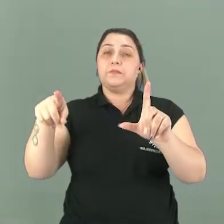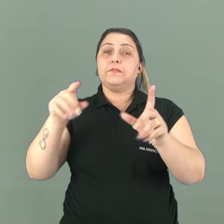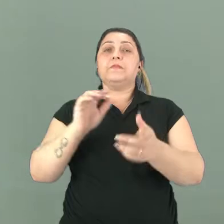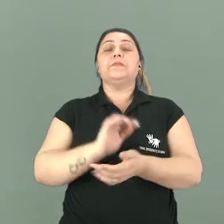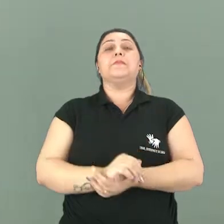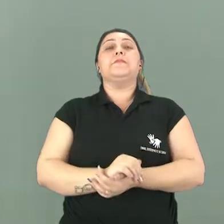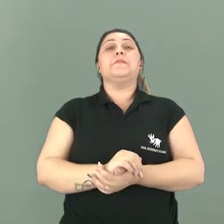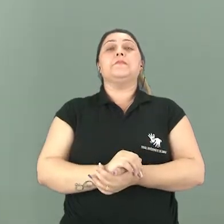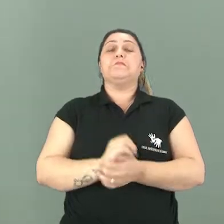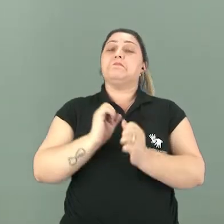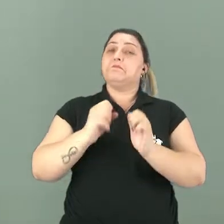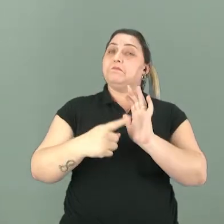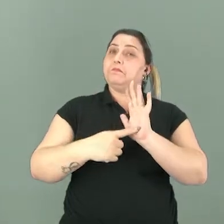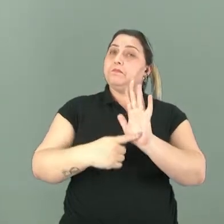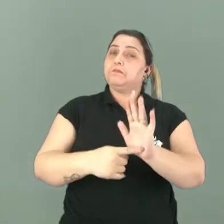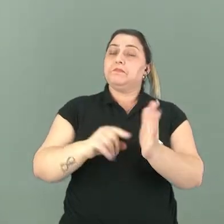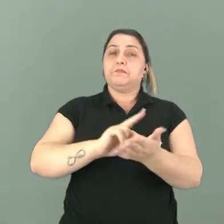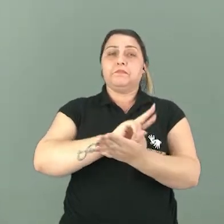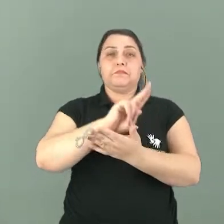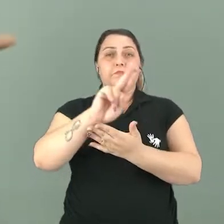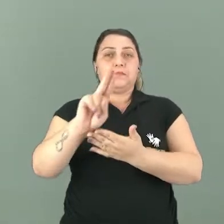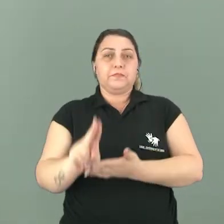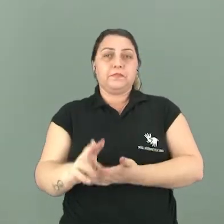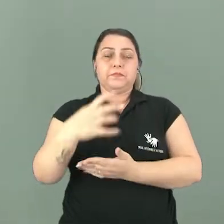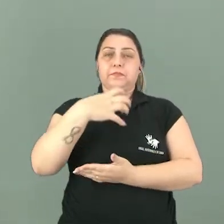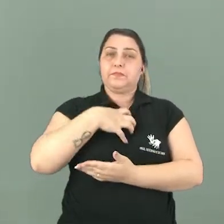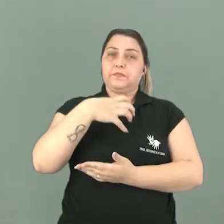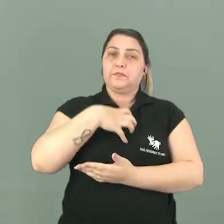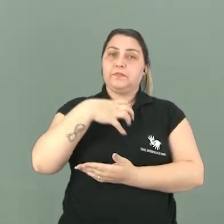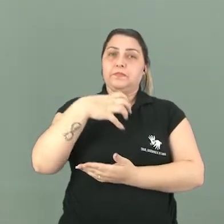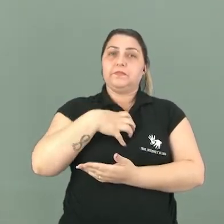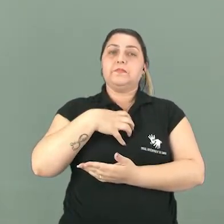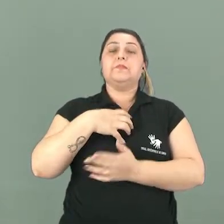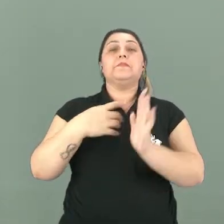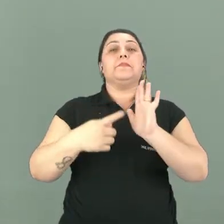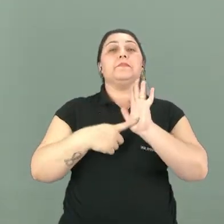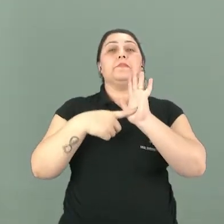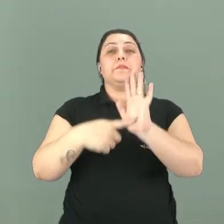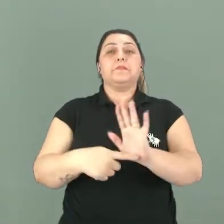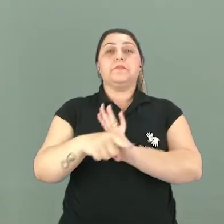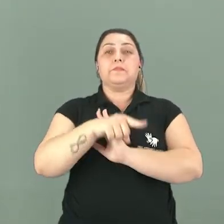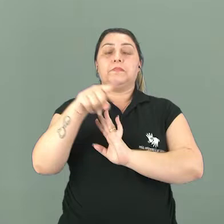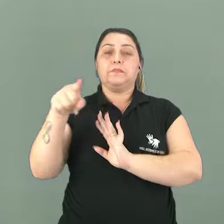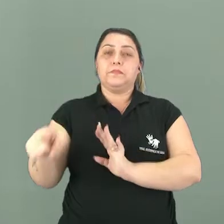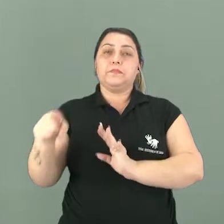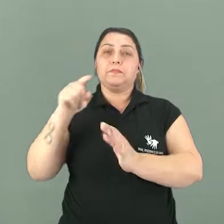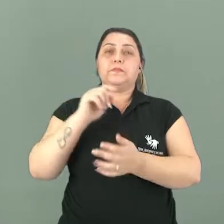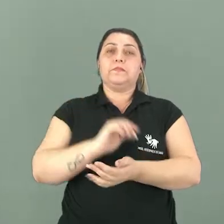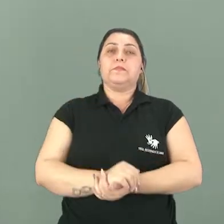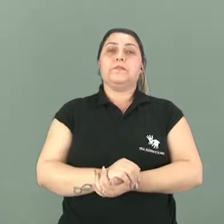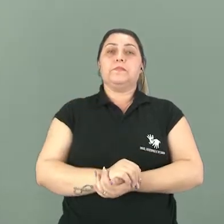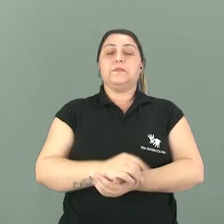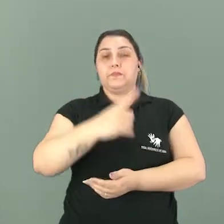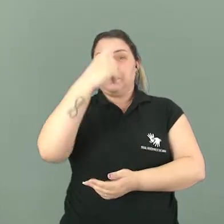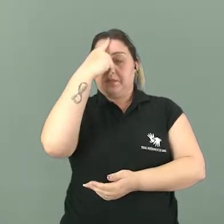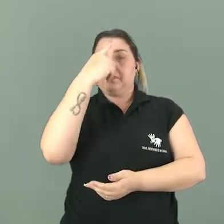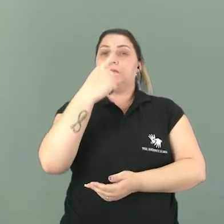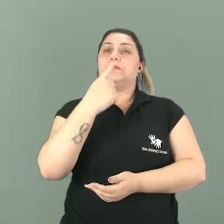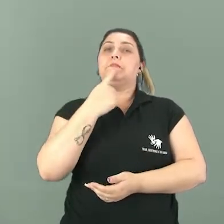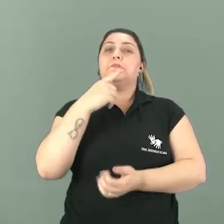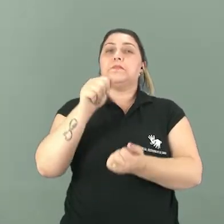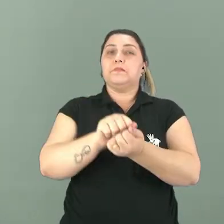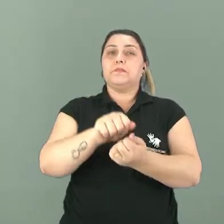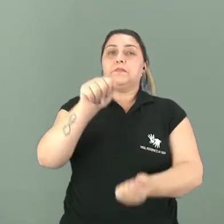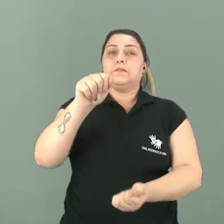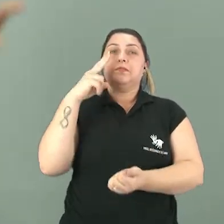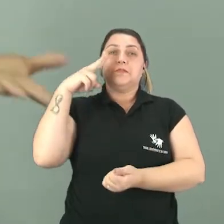eles podem ser apresentados de diversas formas. E eu quero mostrar aqui para vocês uma imagem lá no nosso cartaz